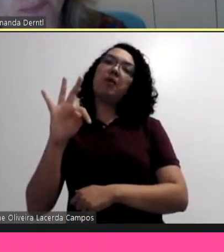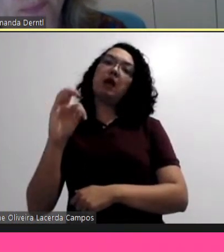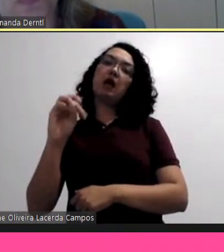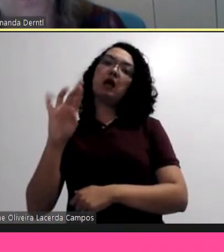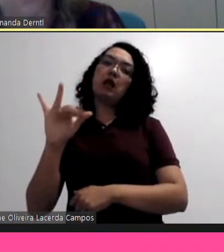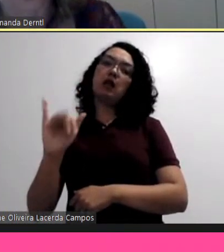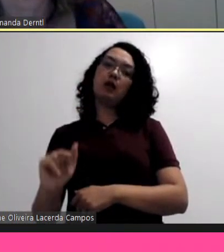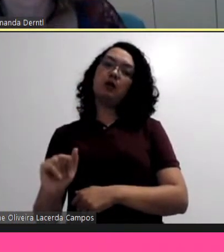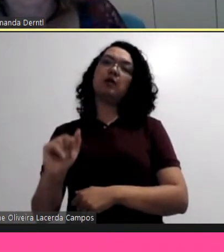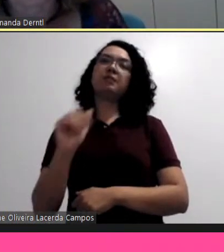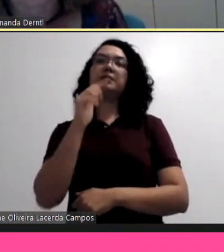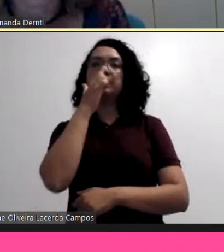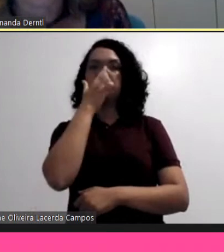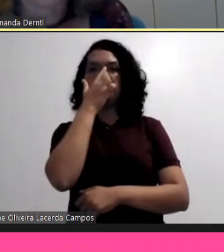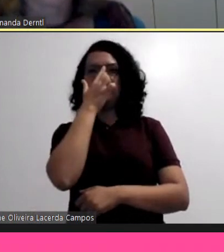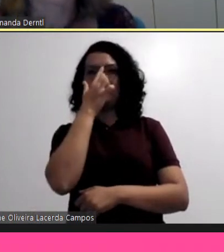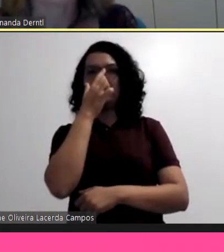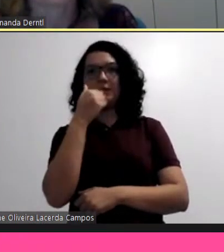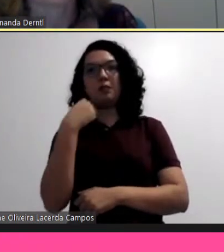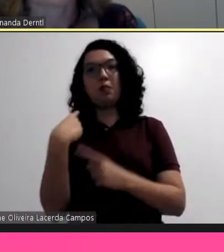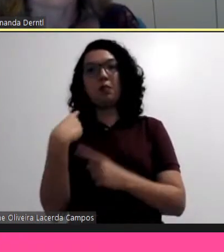sentido.